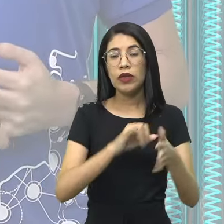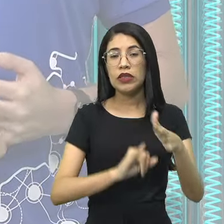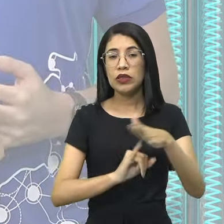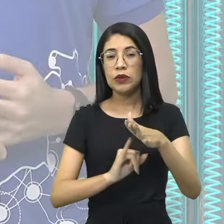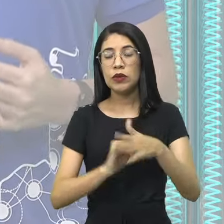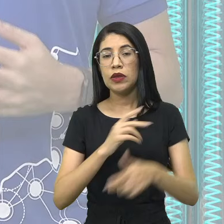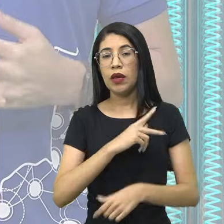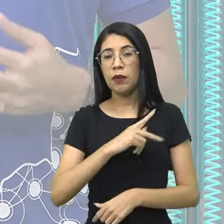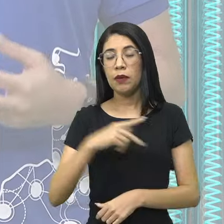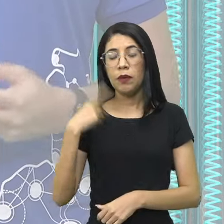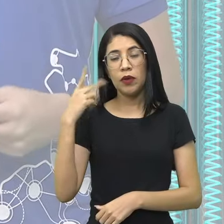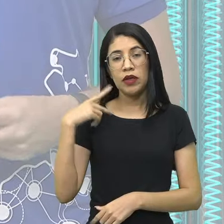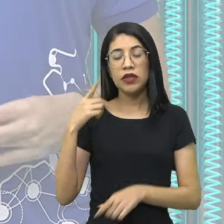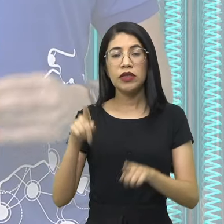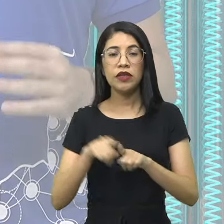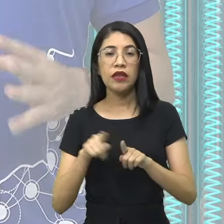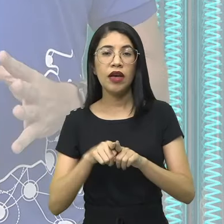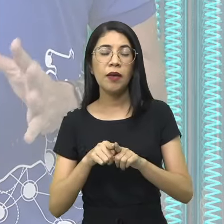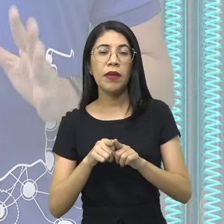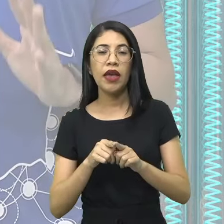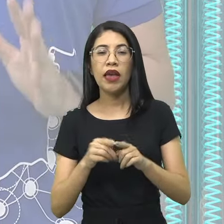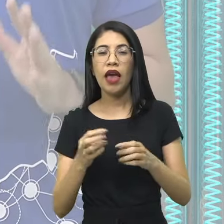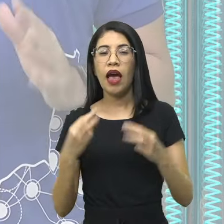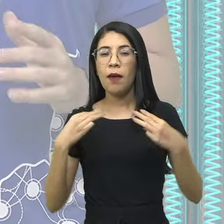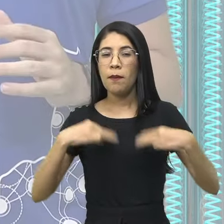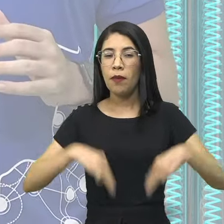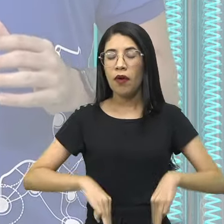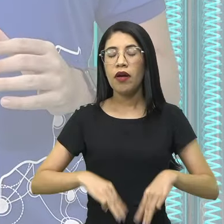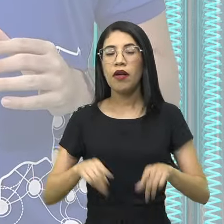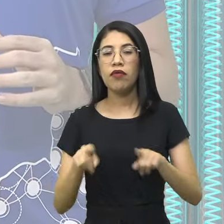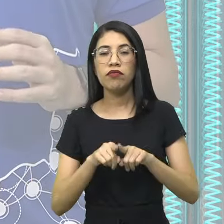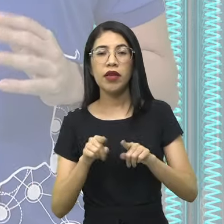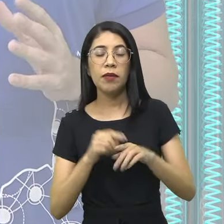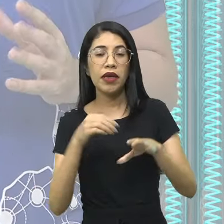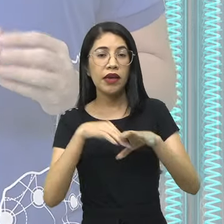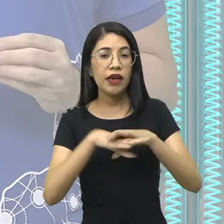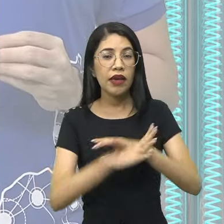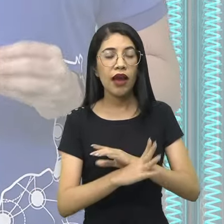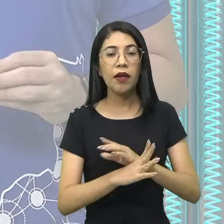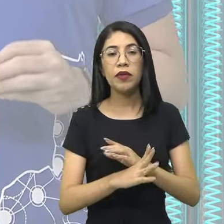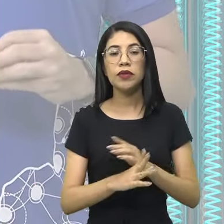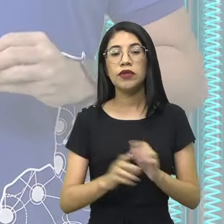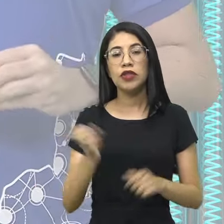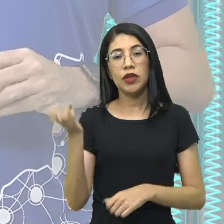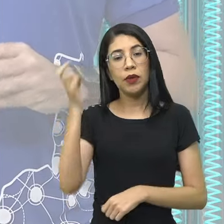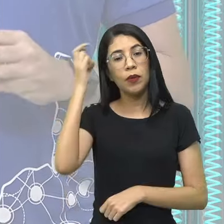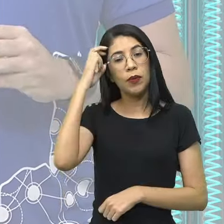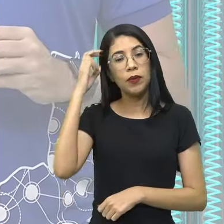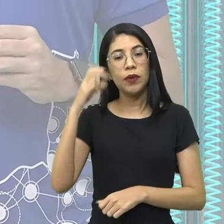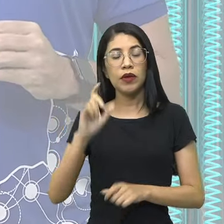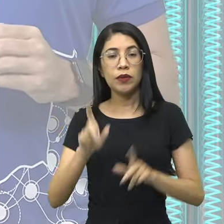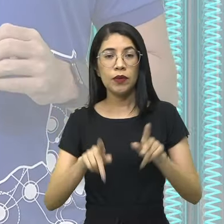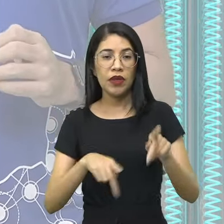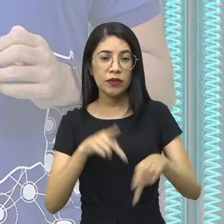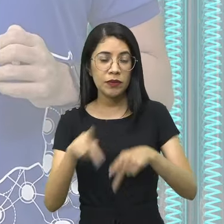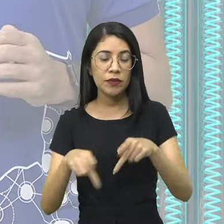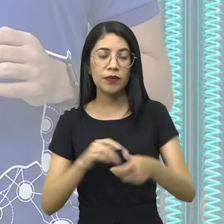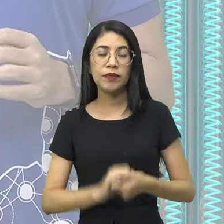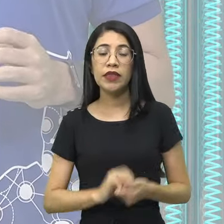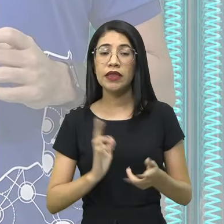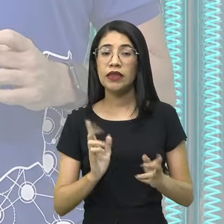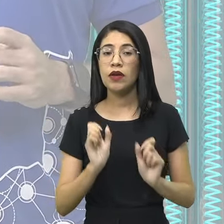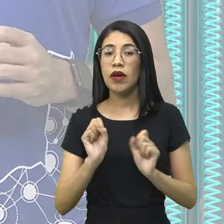moral cidadã, aos costumes e hábitos culturais. Vejam então que a sátira, tá? Ela vai ser